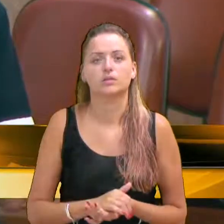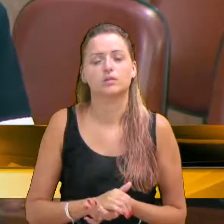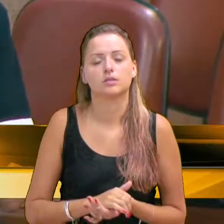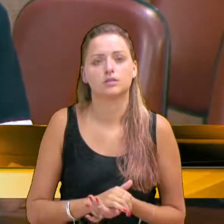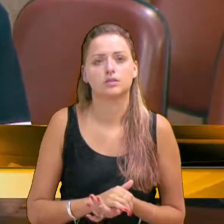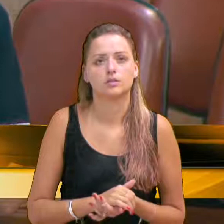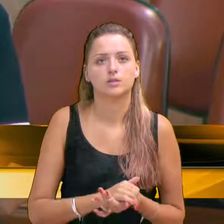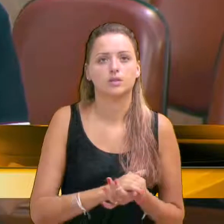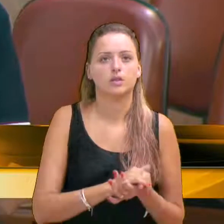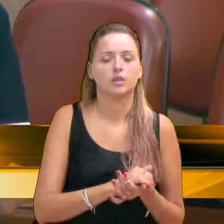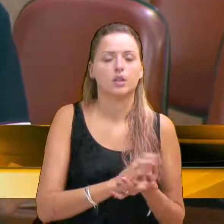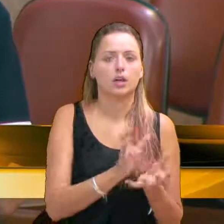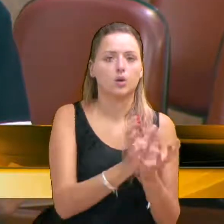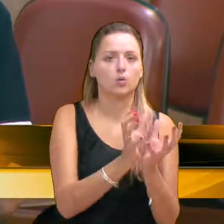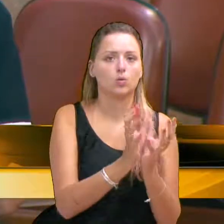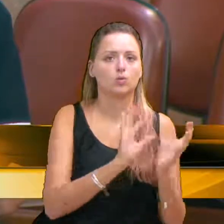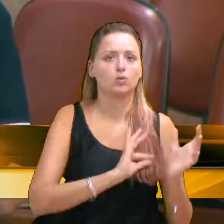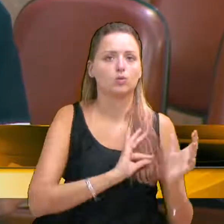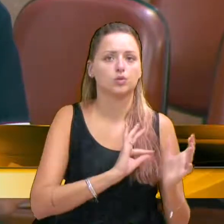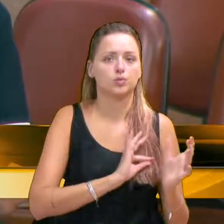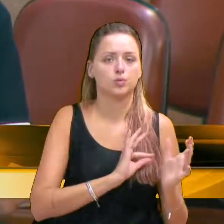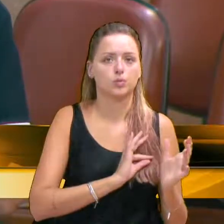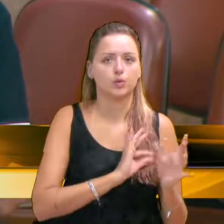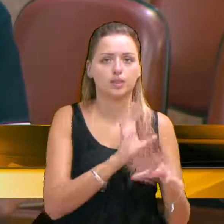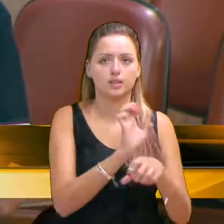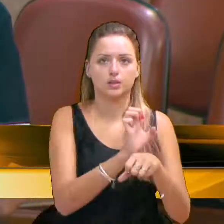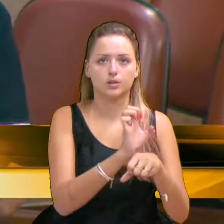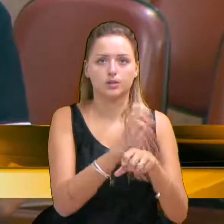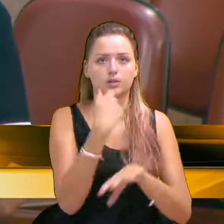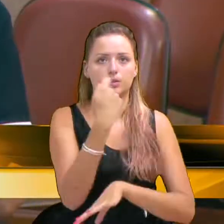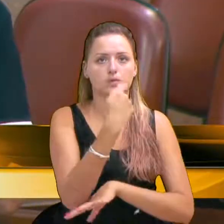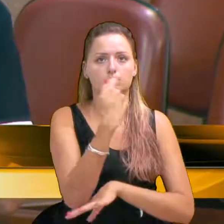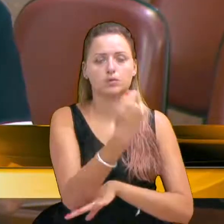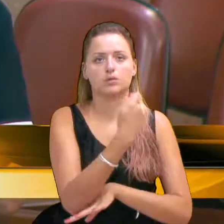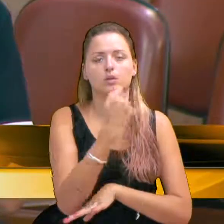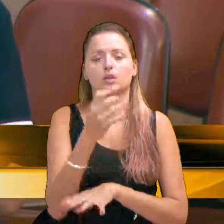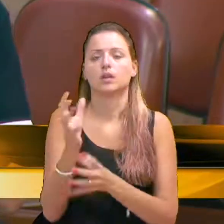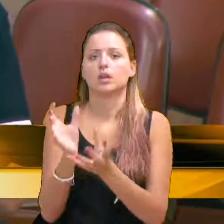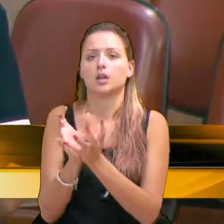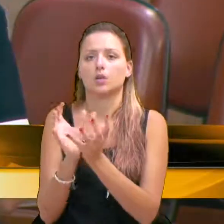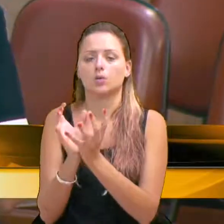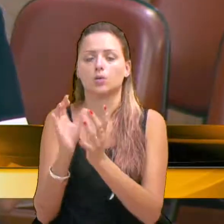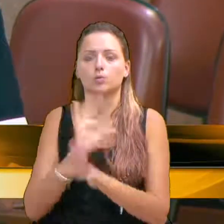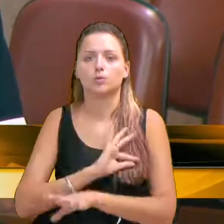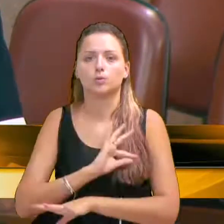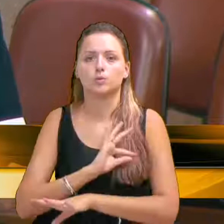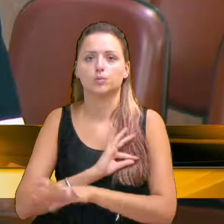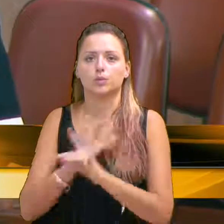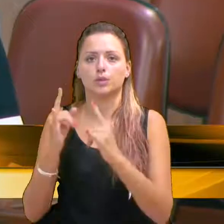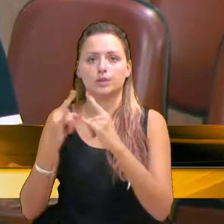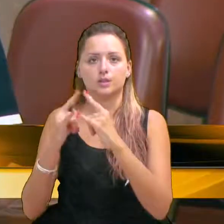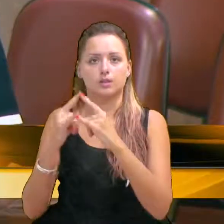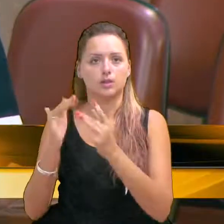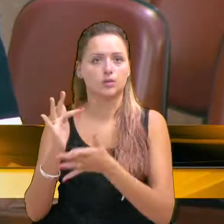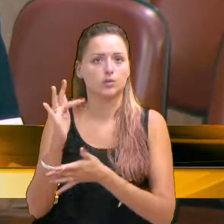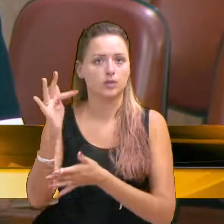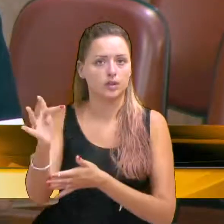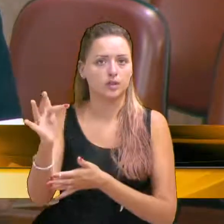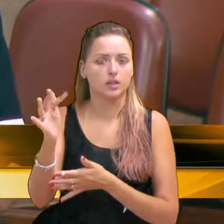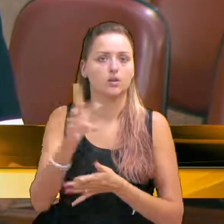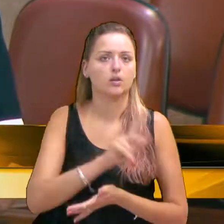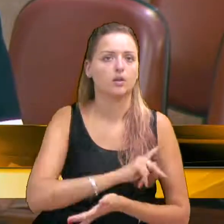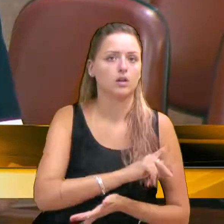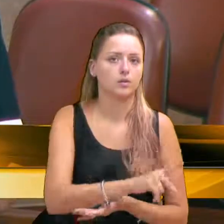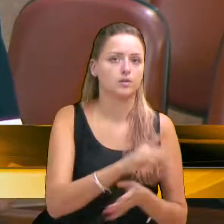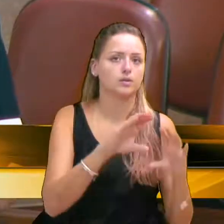Zvileski, ao Comando de Policiamento Rodoviário Estadual do Rio Grande do Sul, ao Departamento de Polícia Rodoviária Federal, ao presidente da